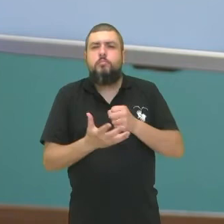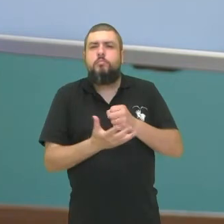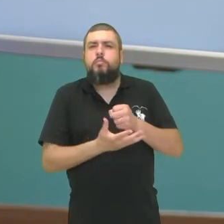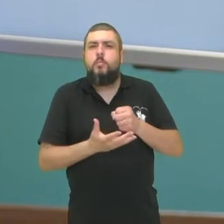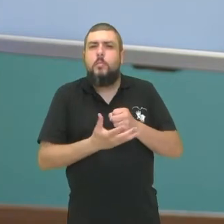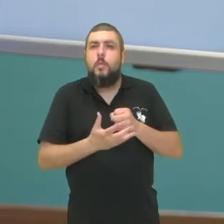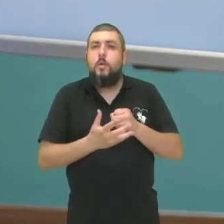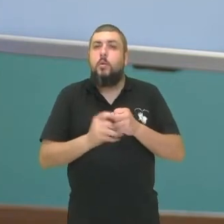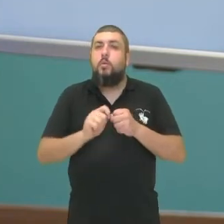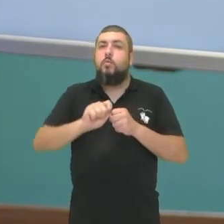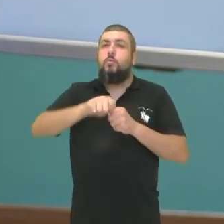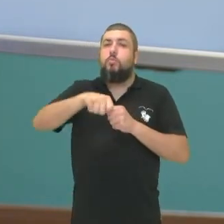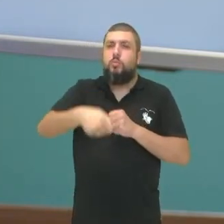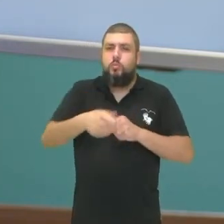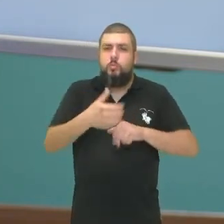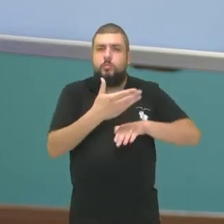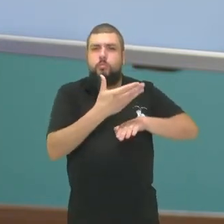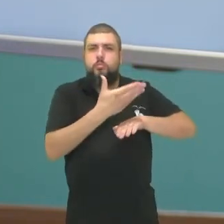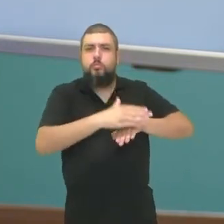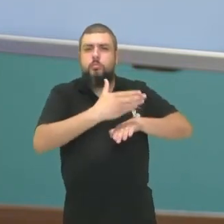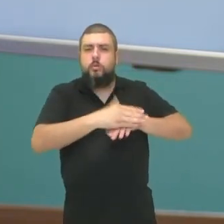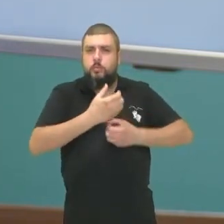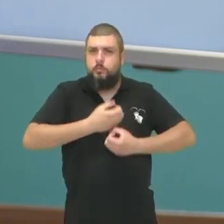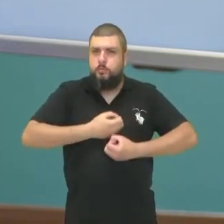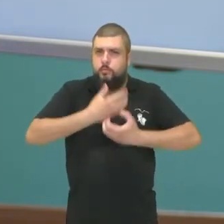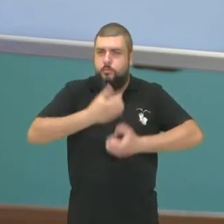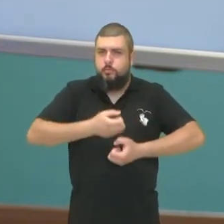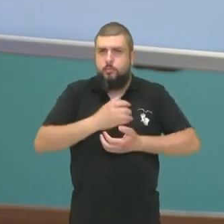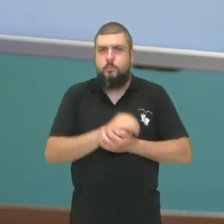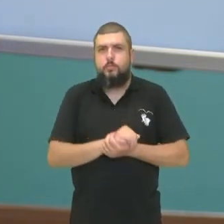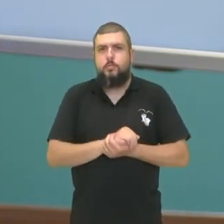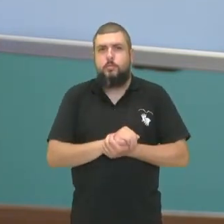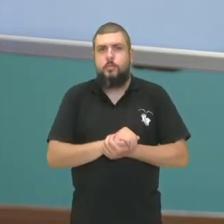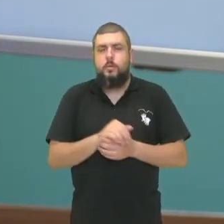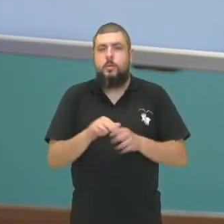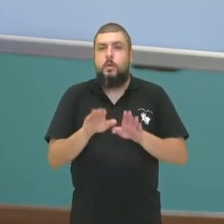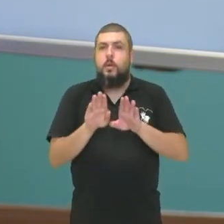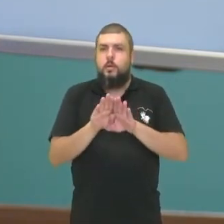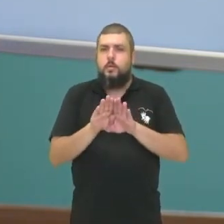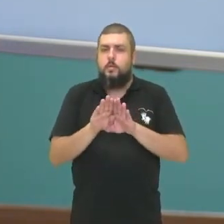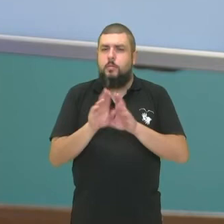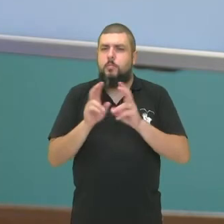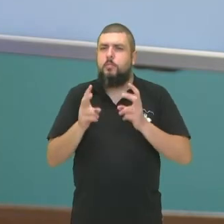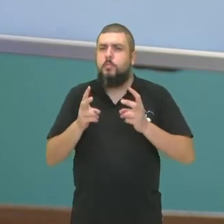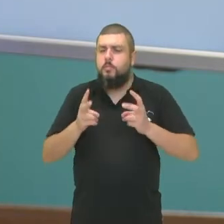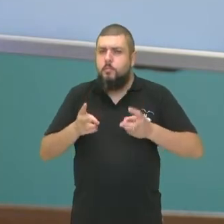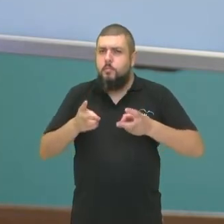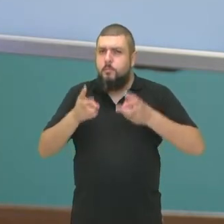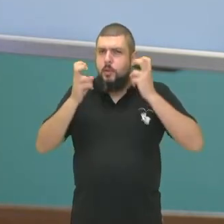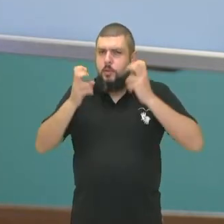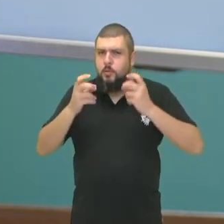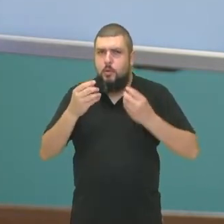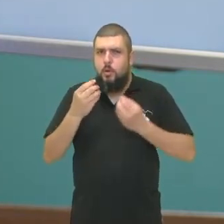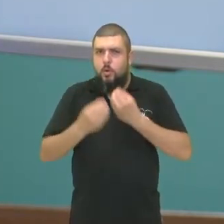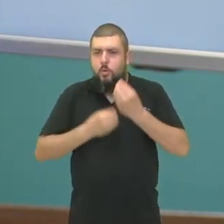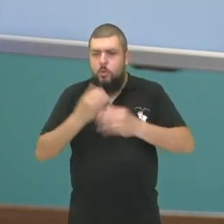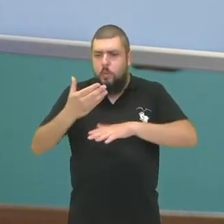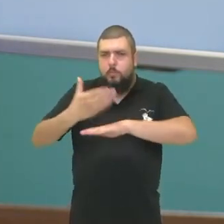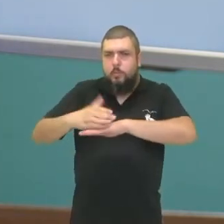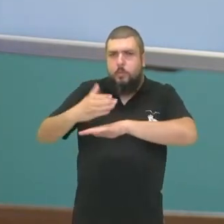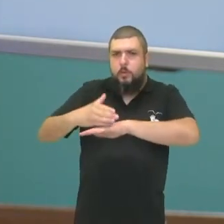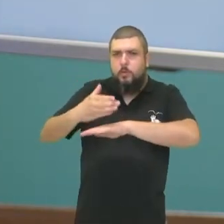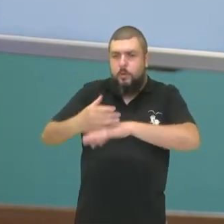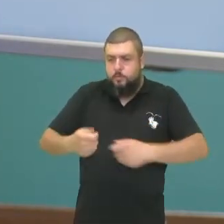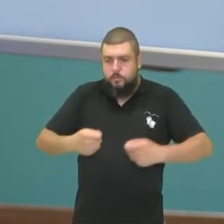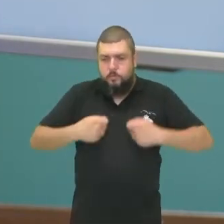expressivas e os seus nuances, identificar sensações corporais provocadas pela sua prática, visando